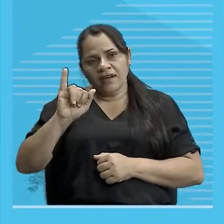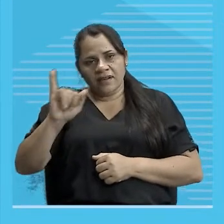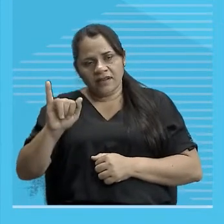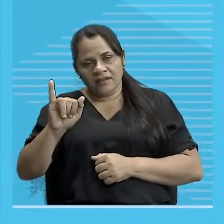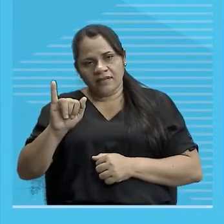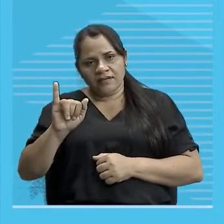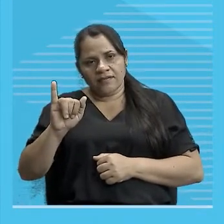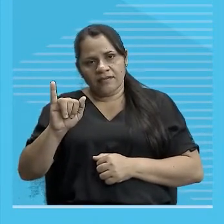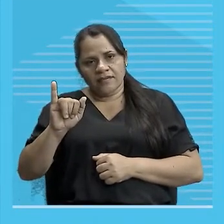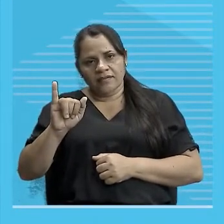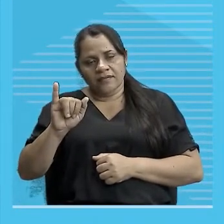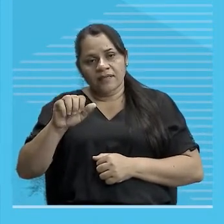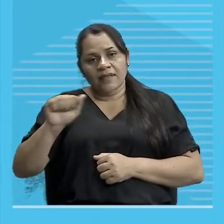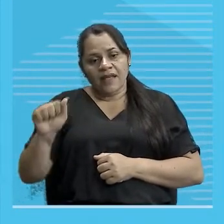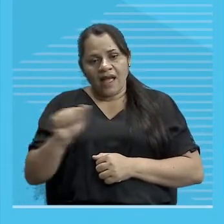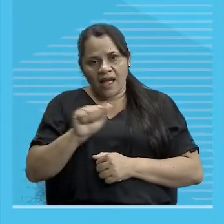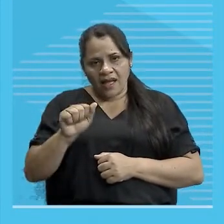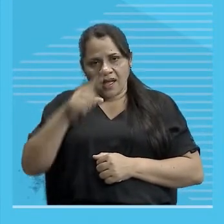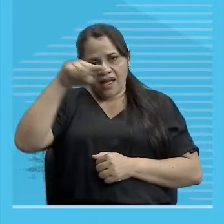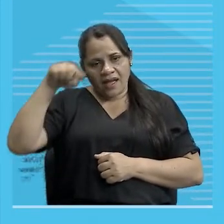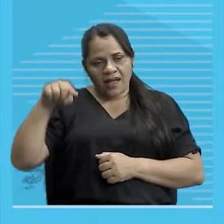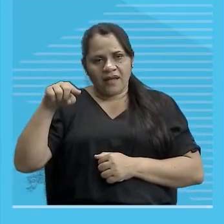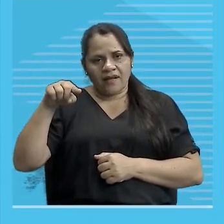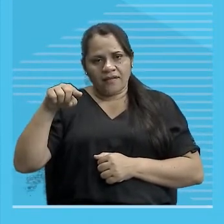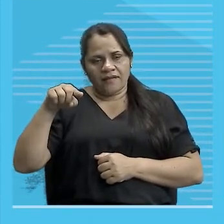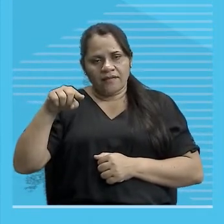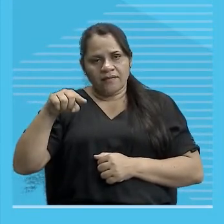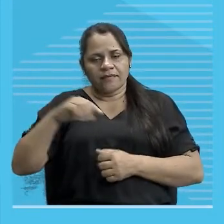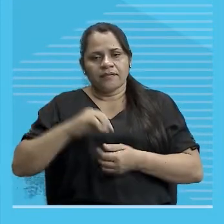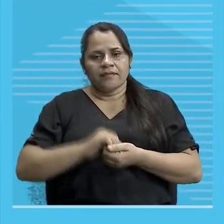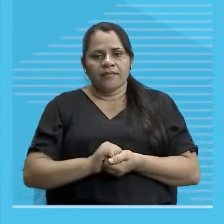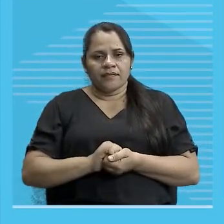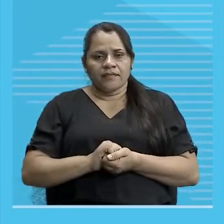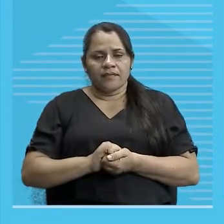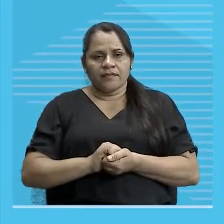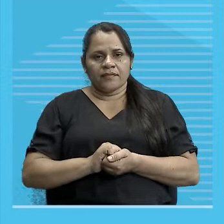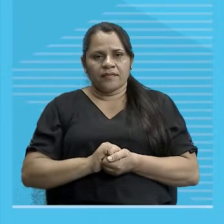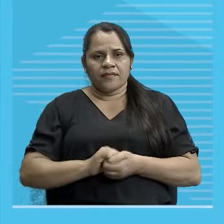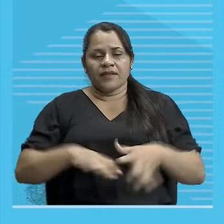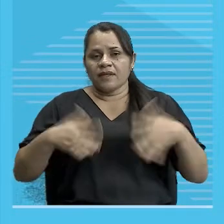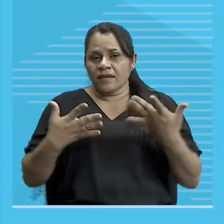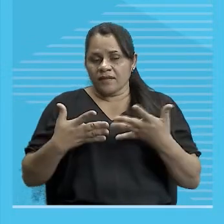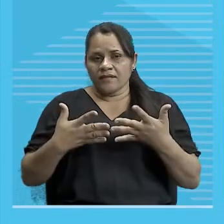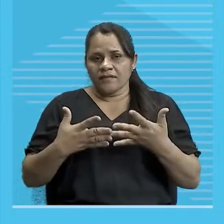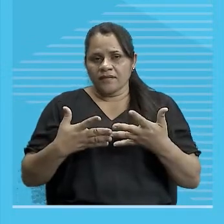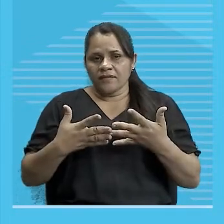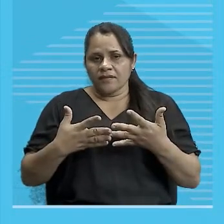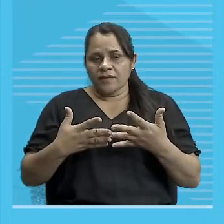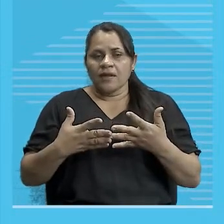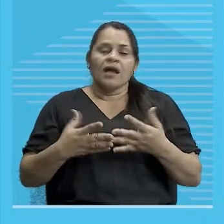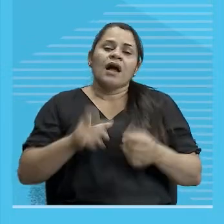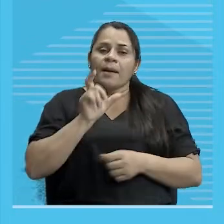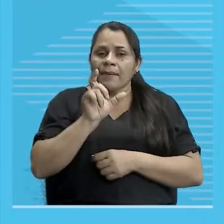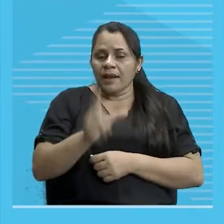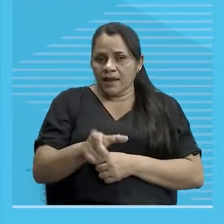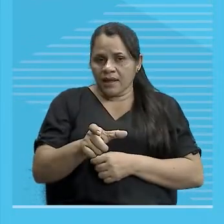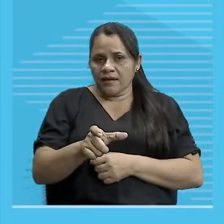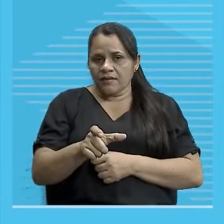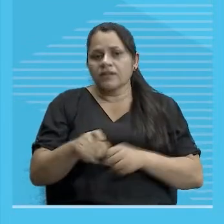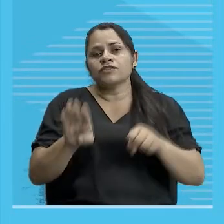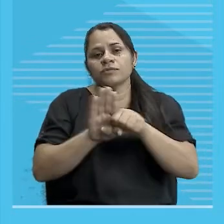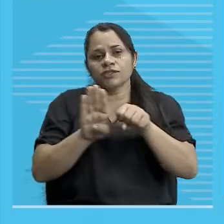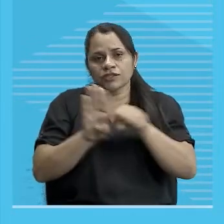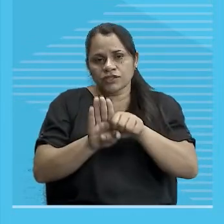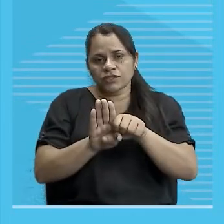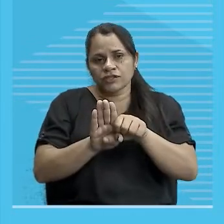verbo já se liga à preposição a. Ok. E evidentemente, ó, o termo regidor subordinado, substantivo